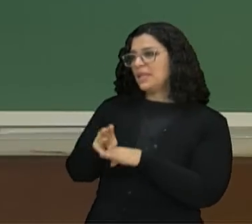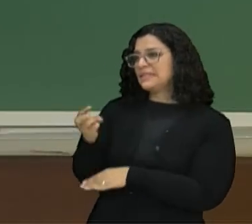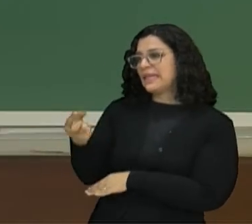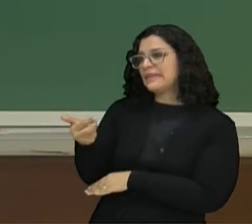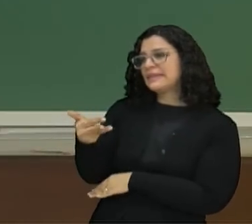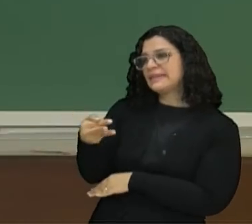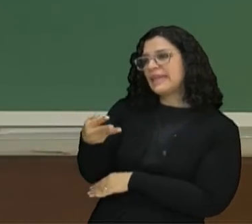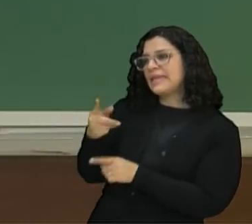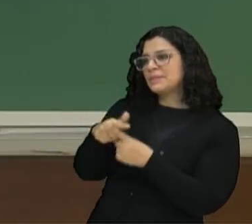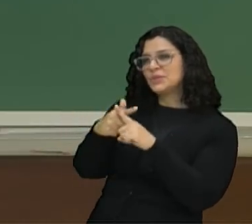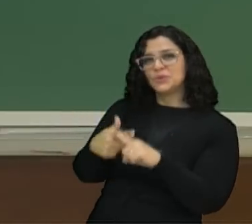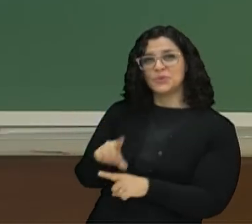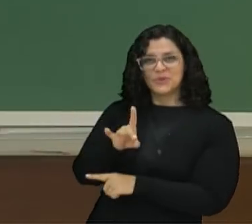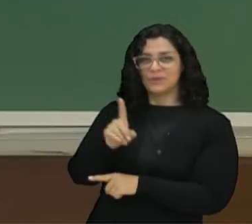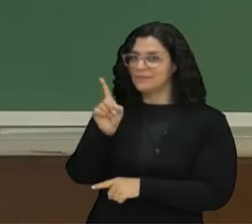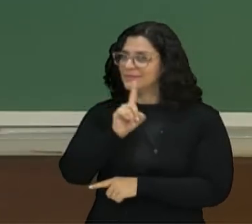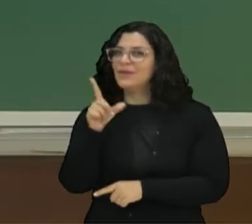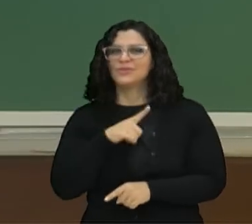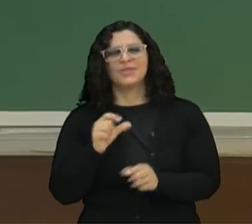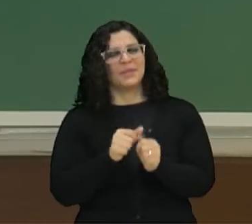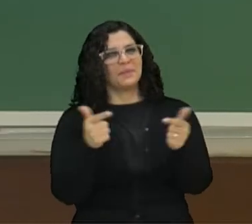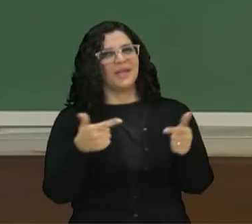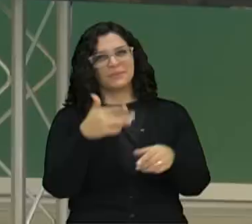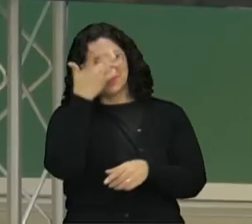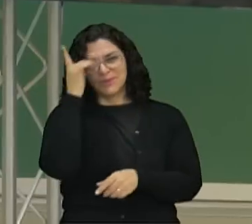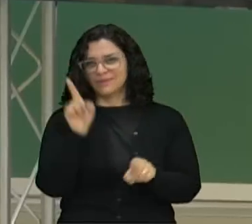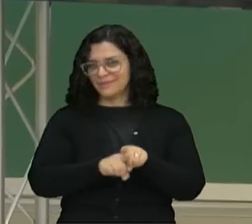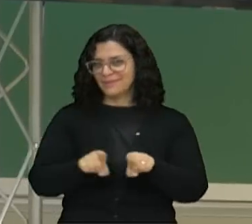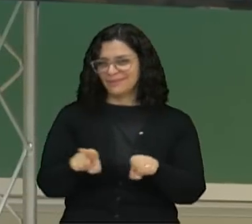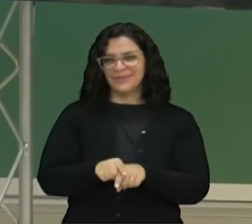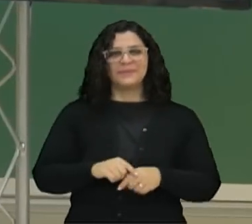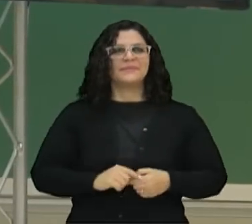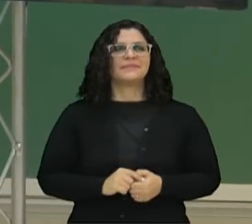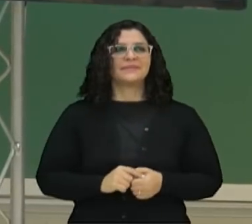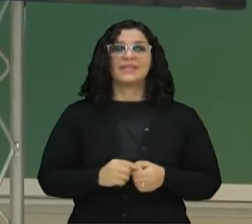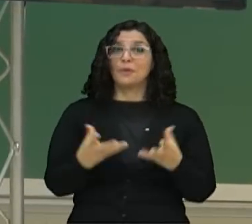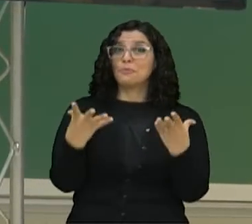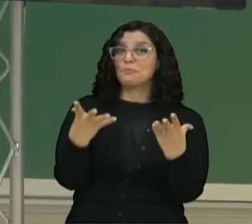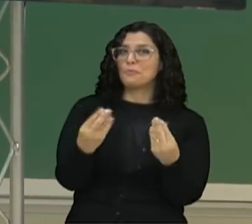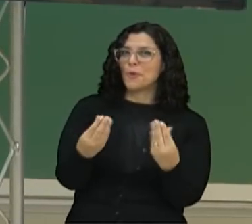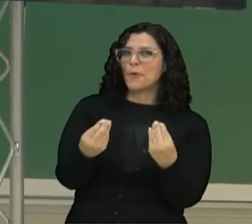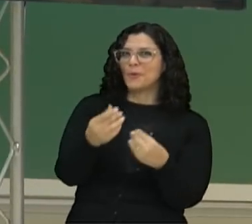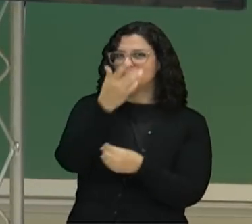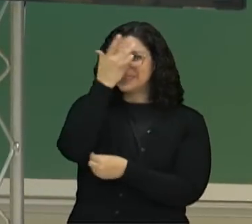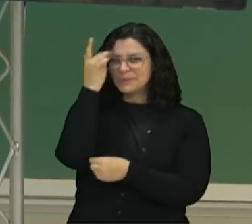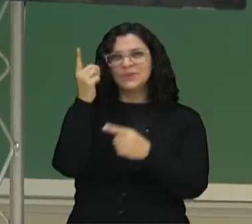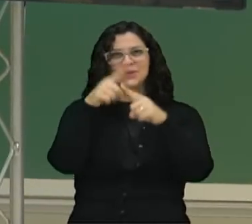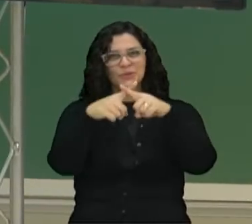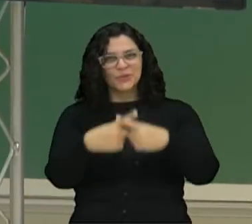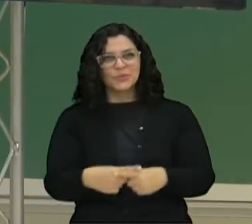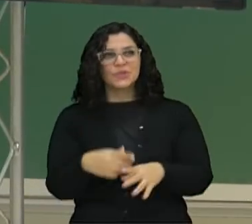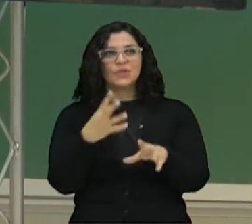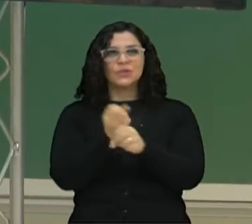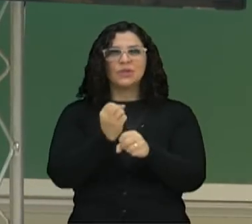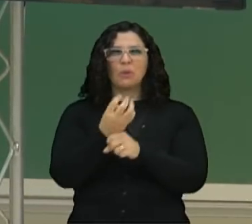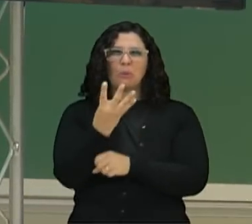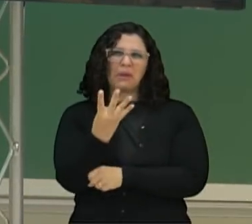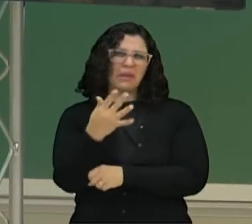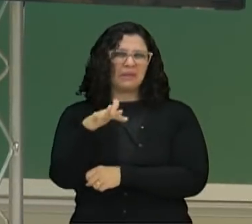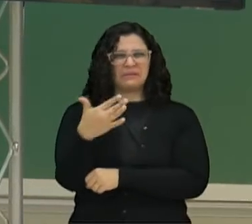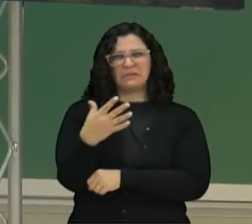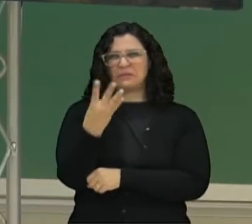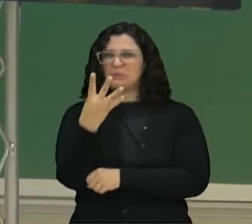13 competindo, né? Só que não, nada disso. Eram muito mais que isso, né? Estávamos em 40 e